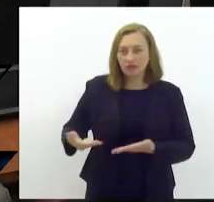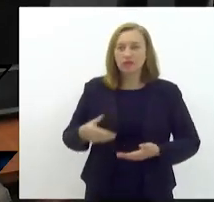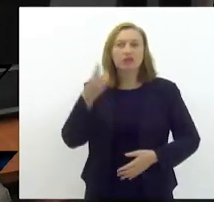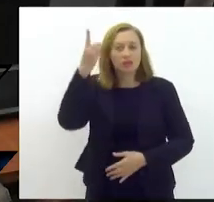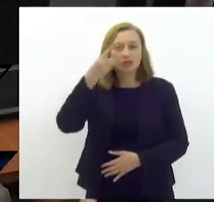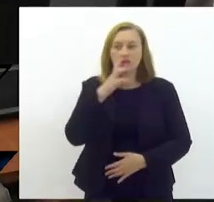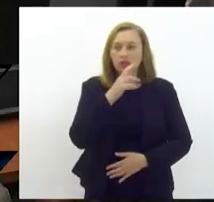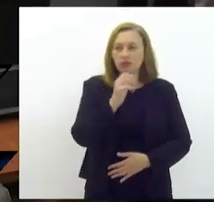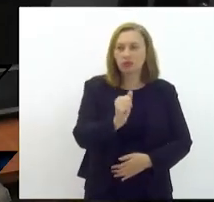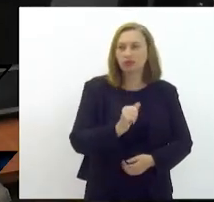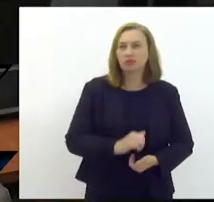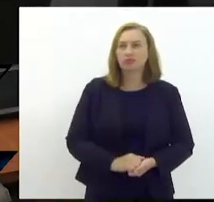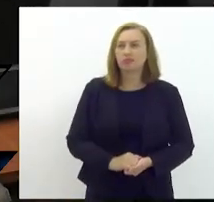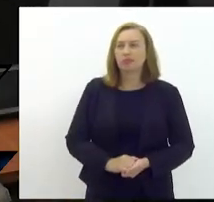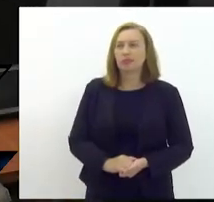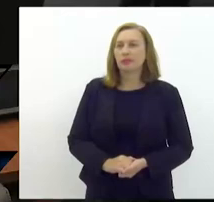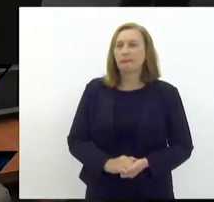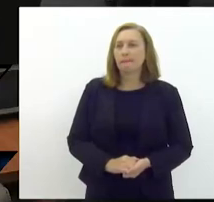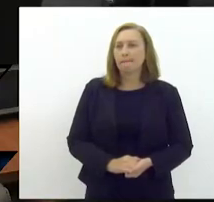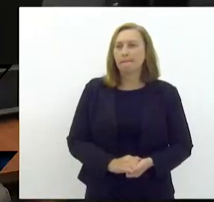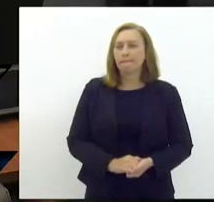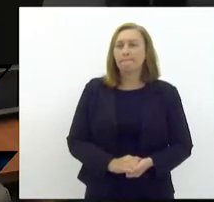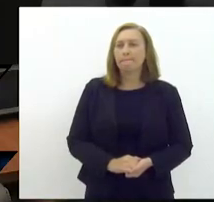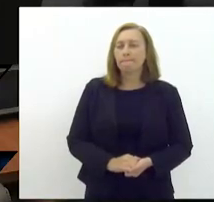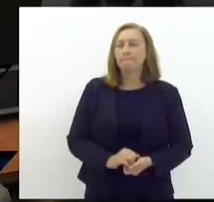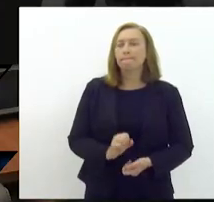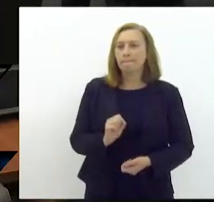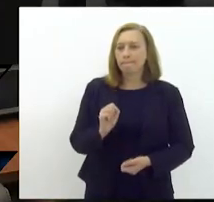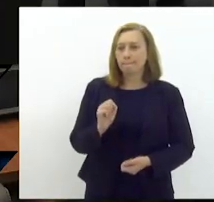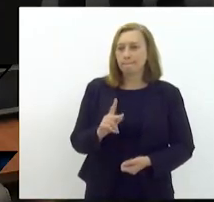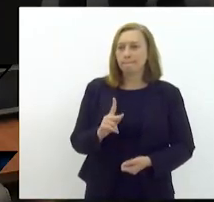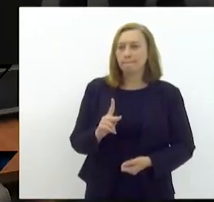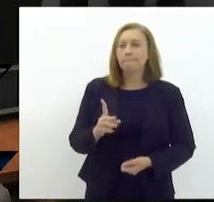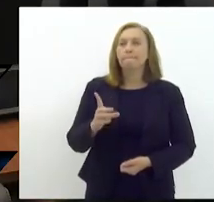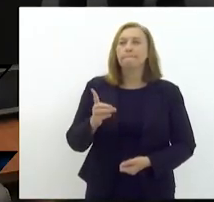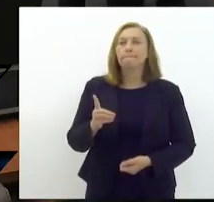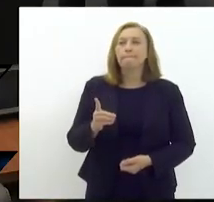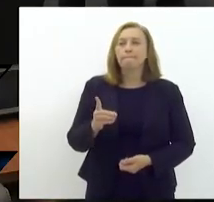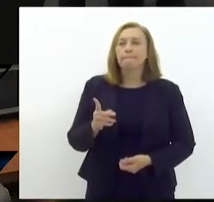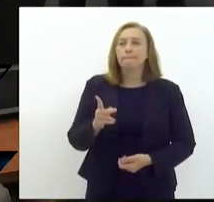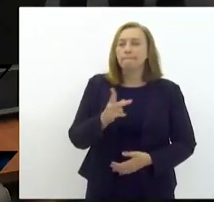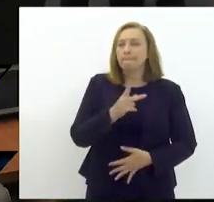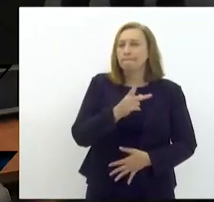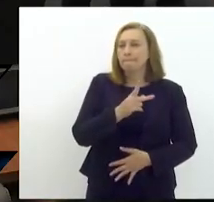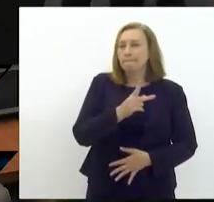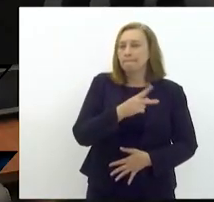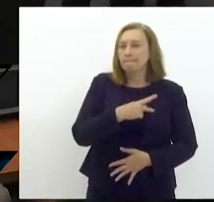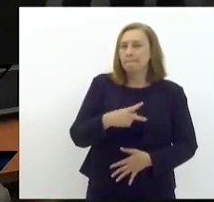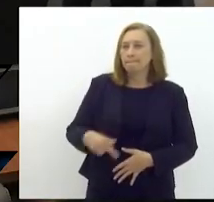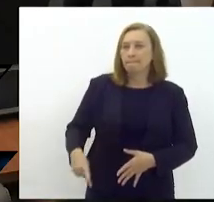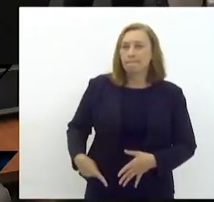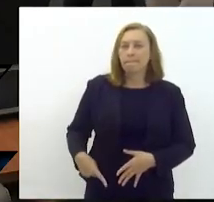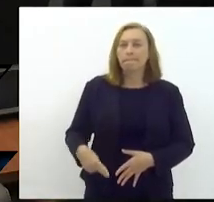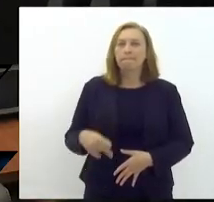Amorim Ah então Presidente Amorim autor de emendas